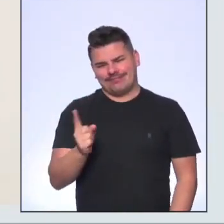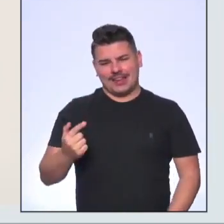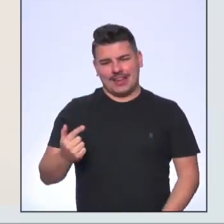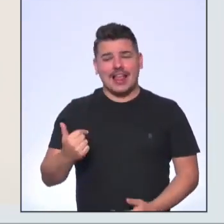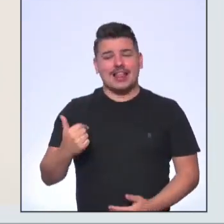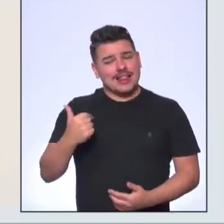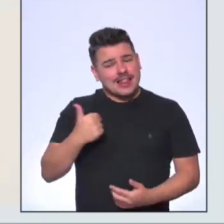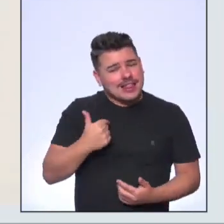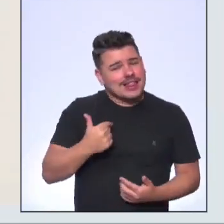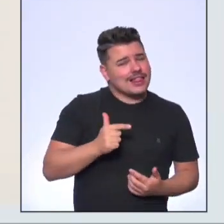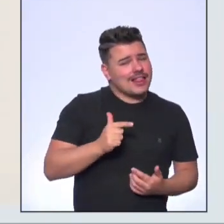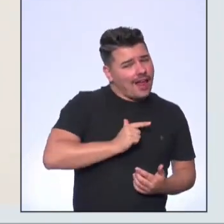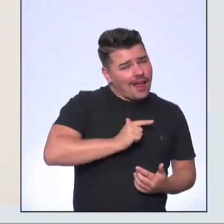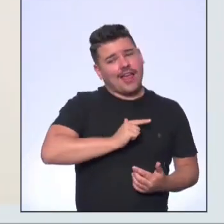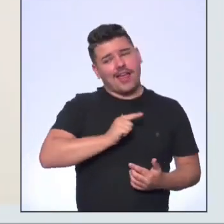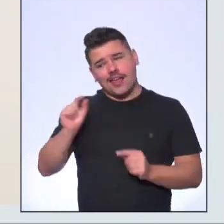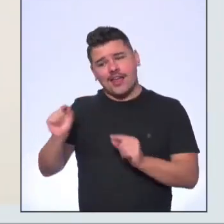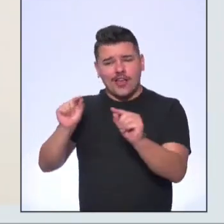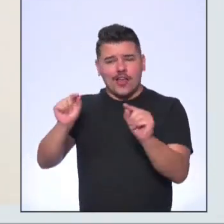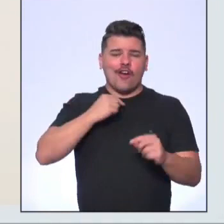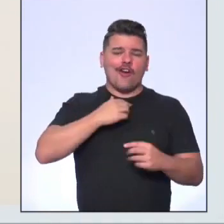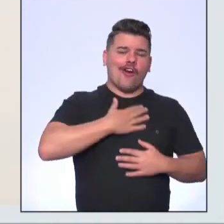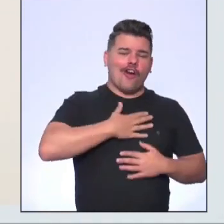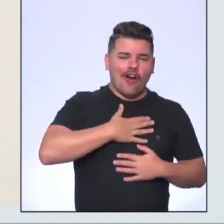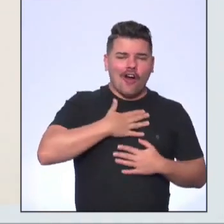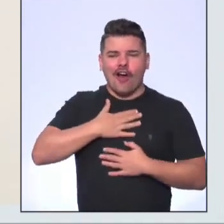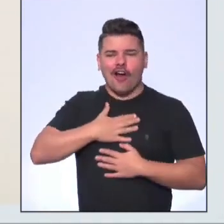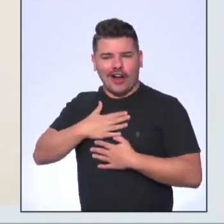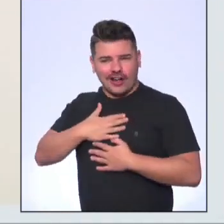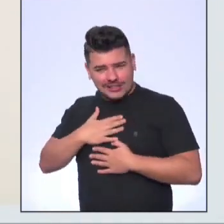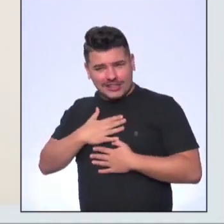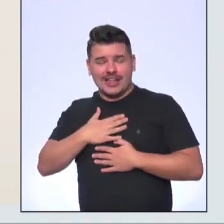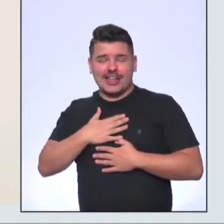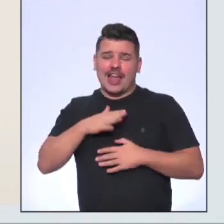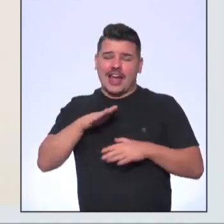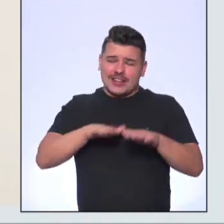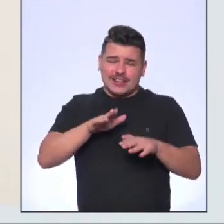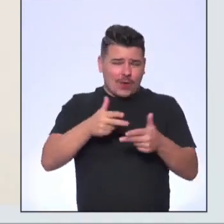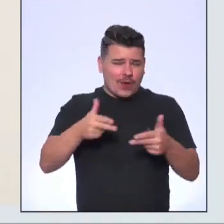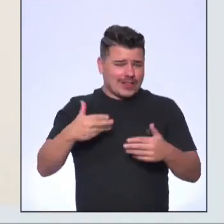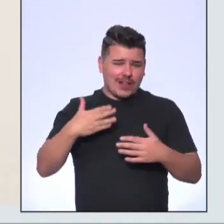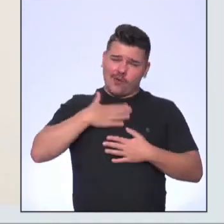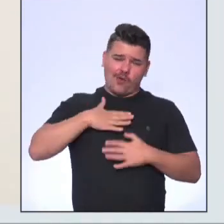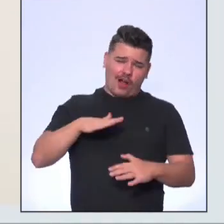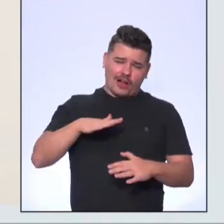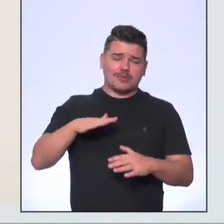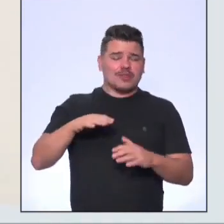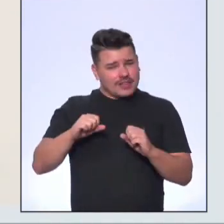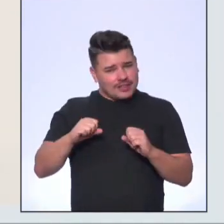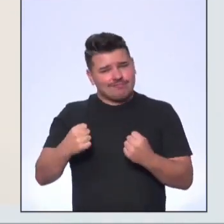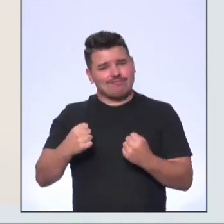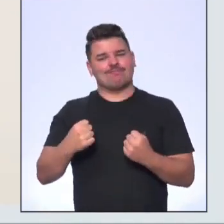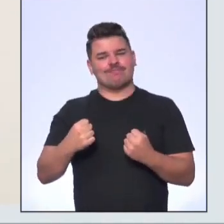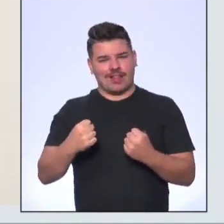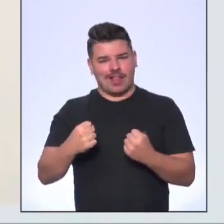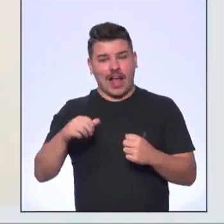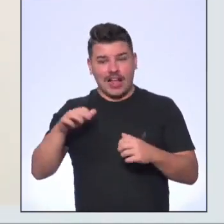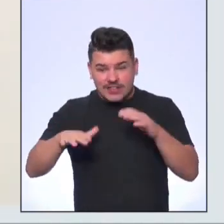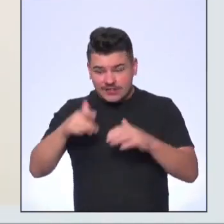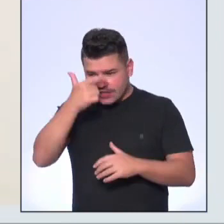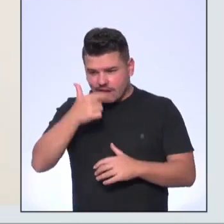é gostoso, né? O que é bom e tal. E tudo que a gente faz com empenho, a gente acaba encontrando